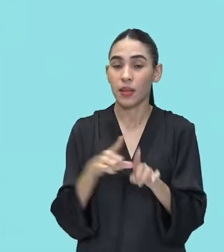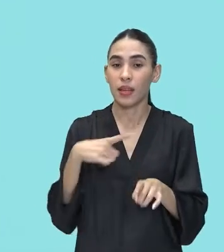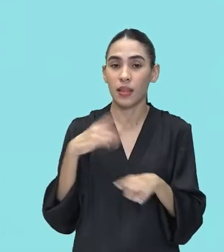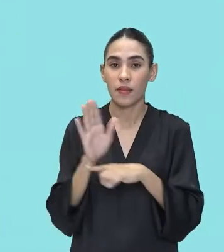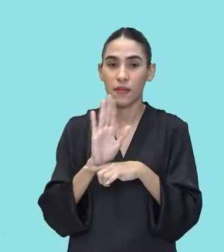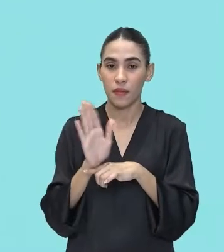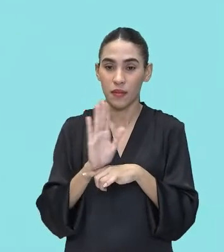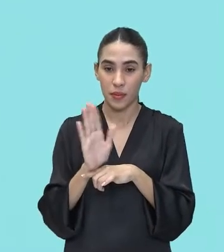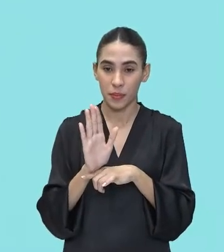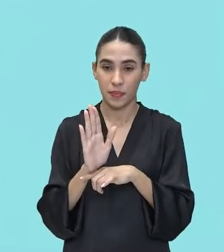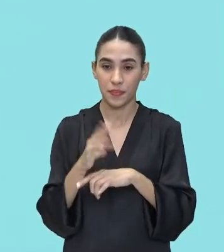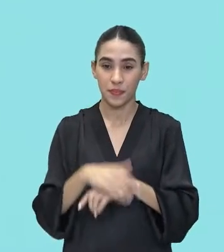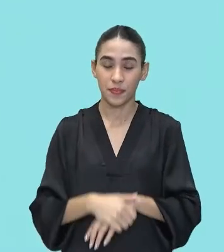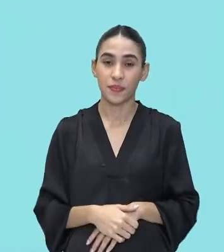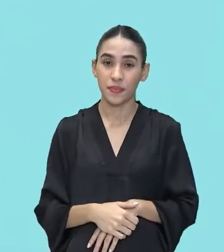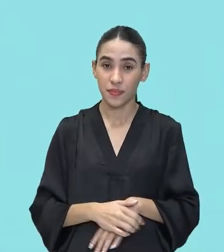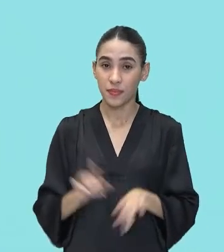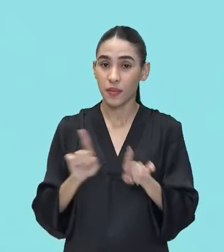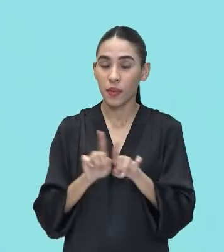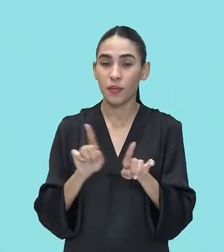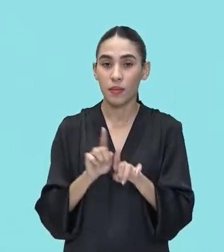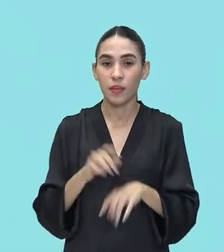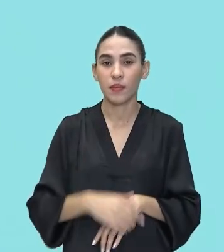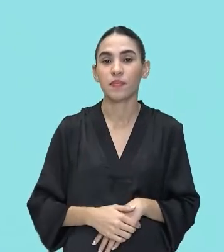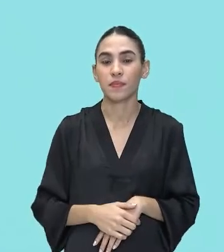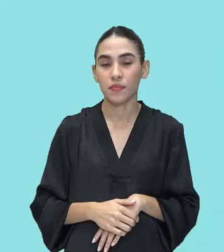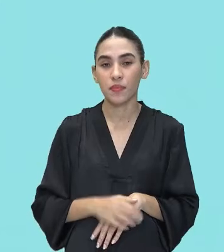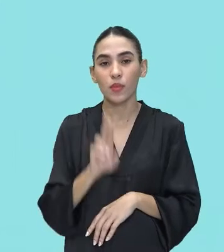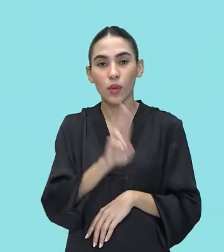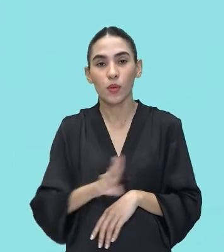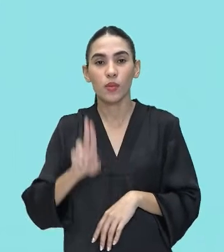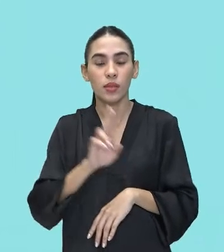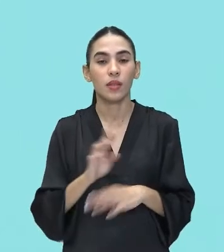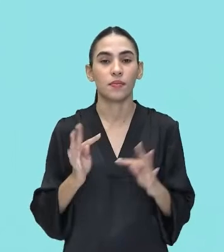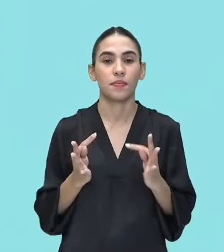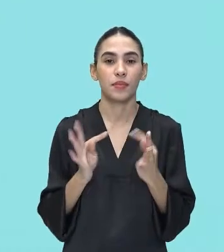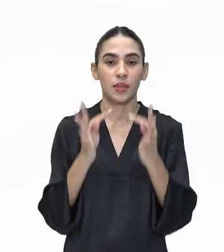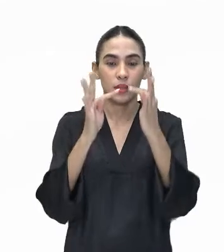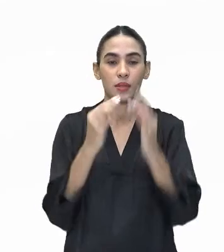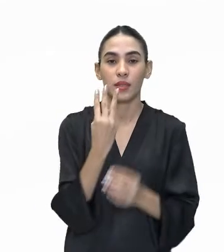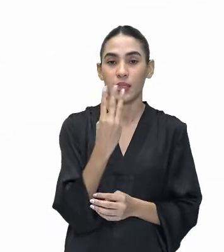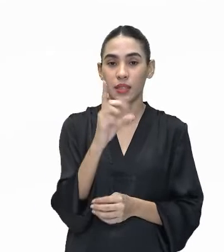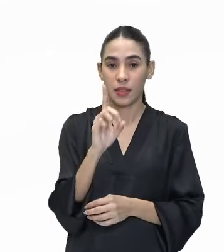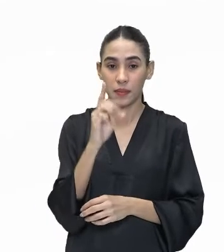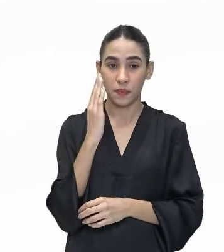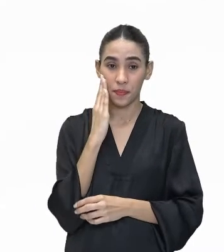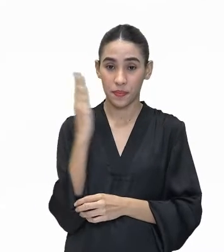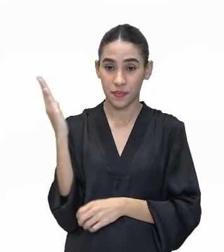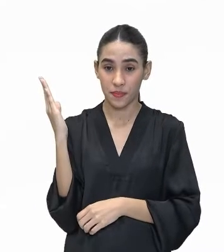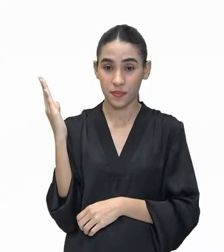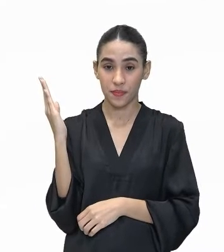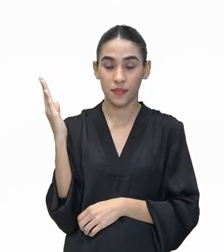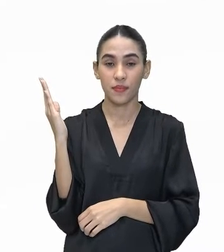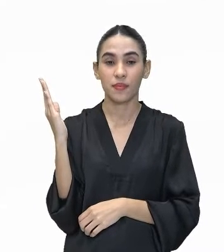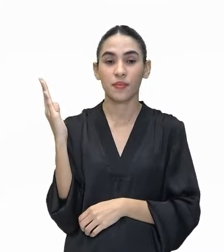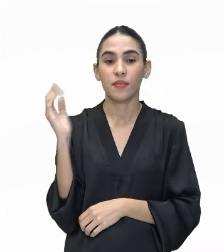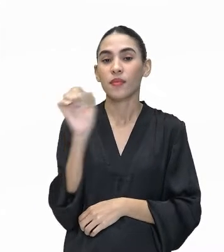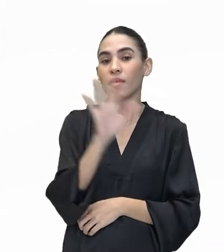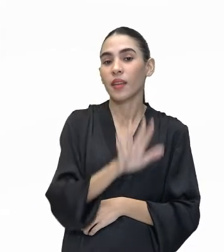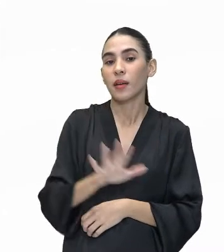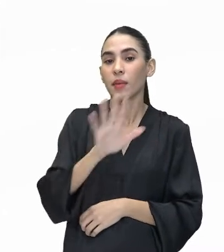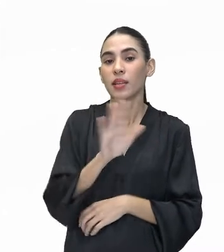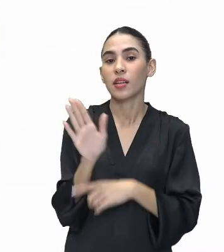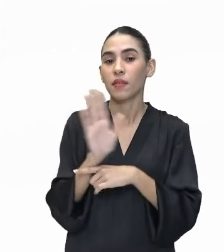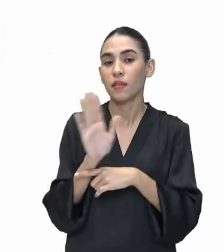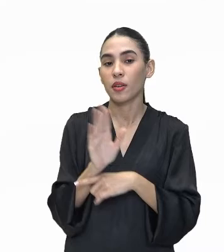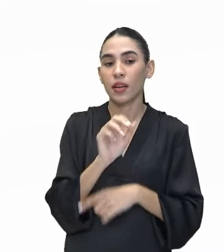também que foram produzidos com essa tecnologia 3D. Aí nós temos a imagem de